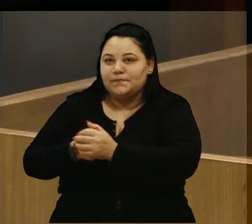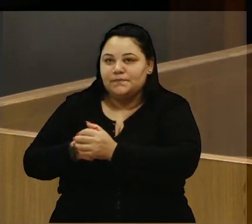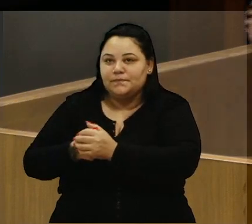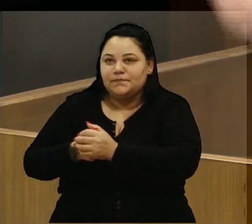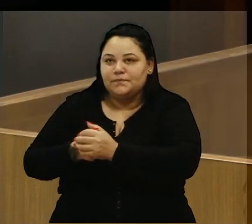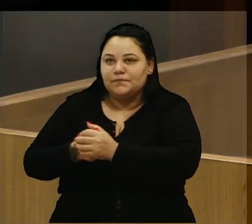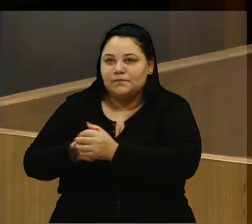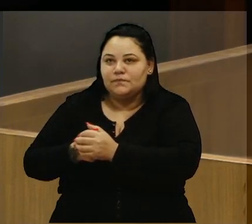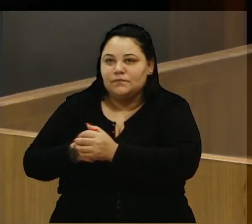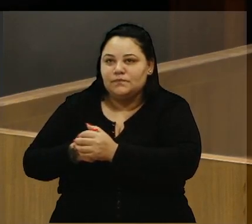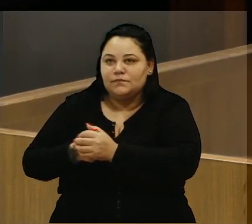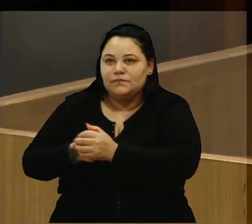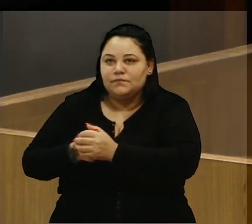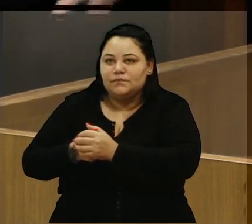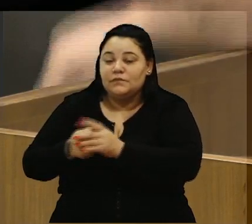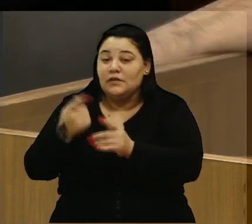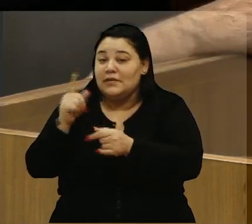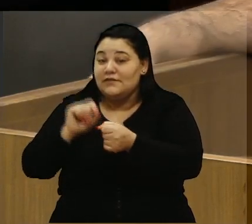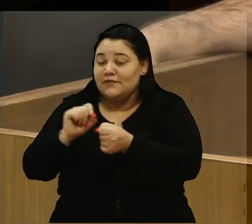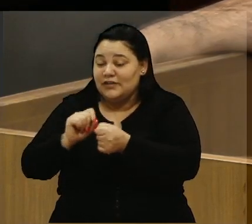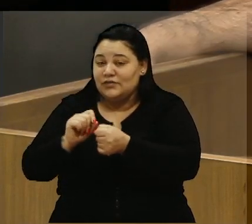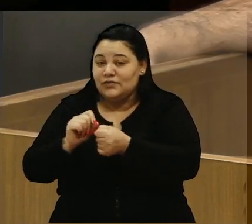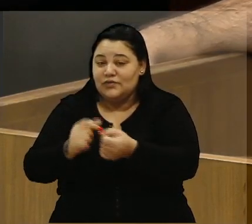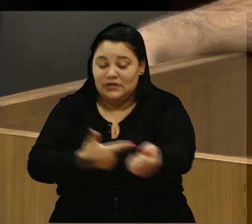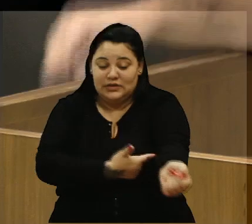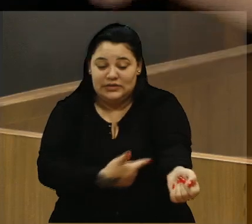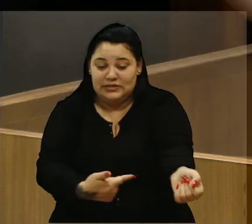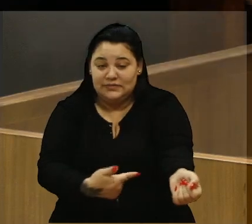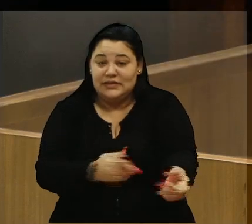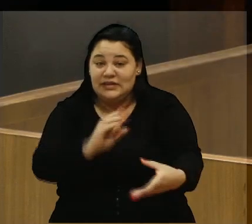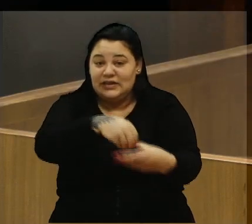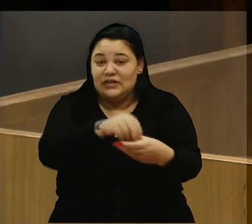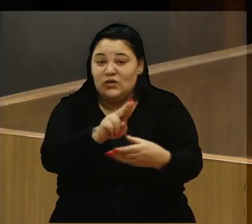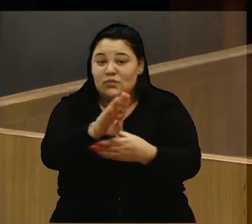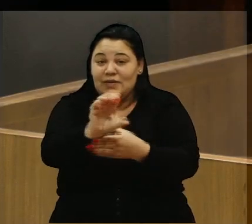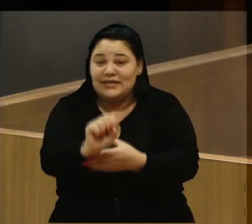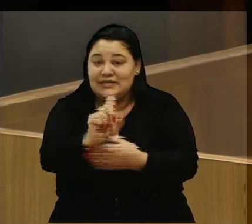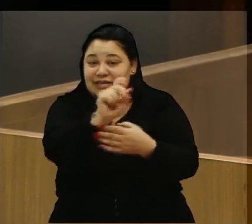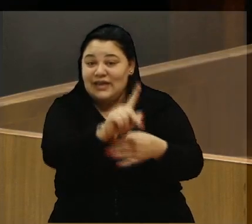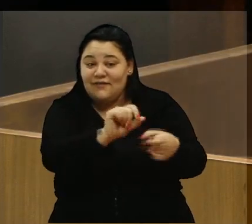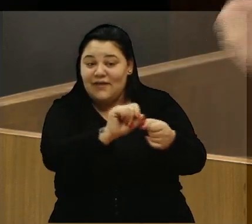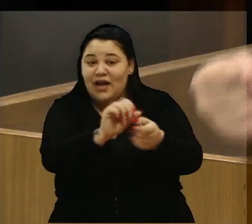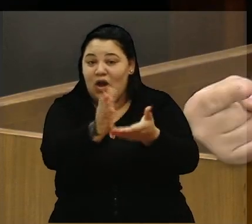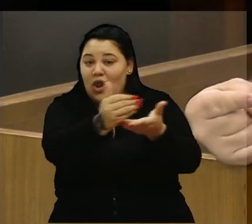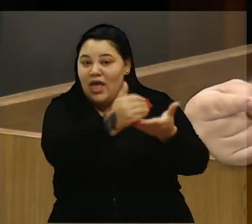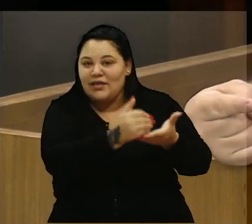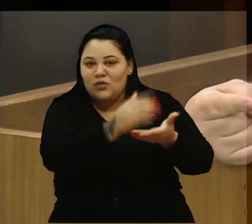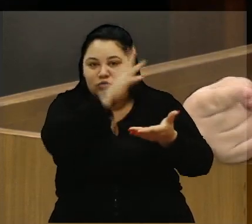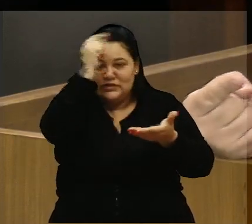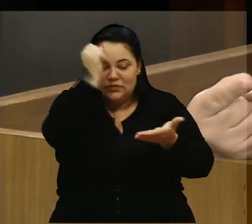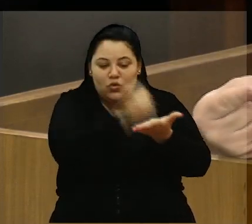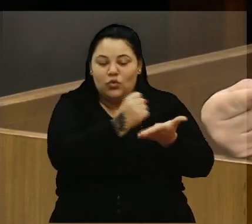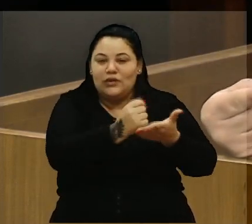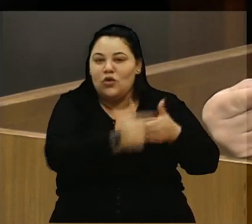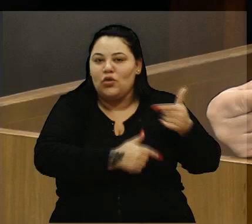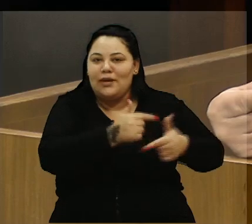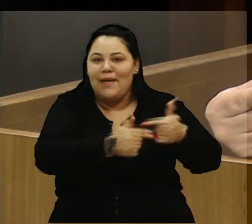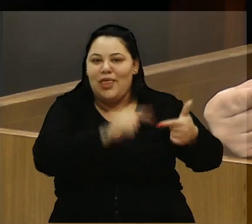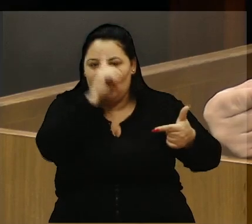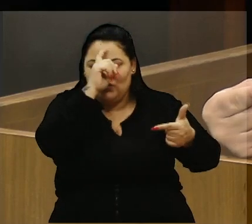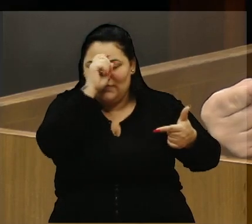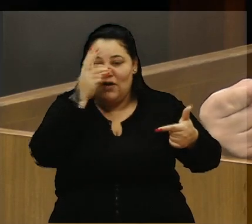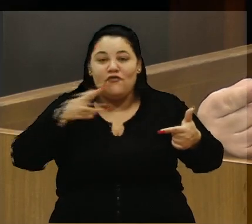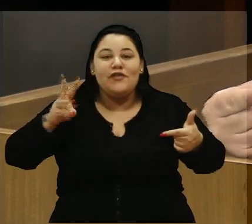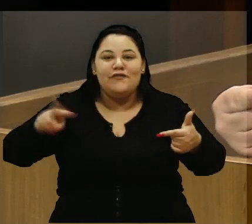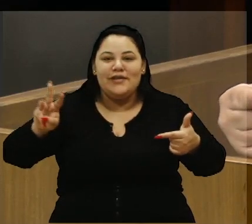Só que quando são feitos os exames nas UBS, vereadora Daiane, quem faz a coleta, o município contratou o serviço do Hospital Virvi